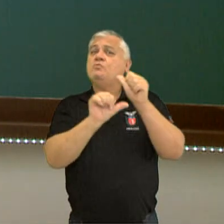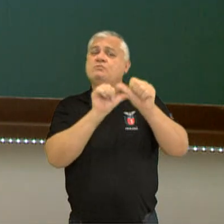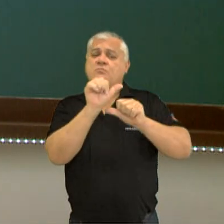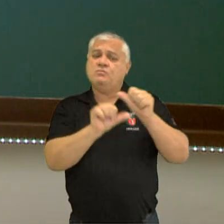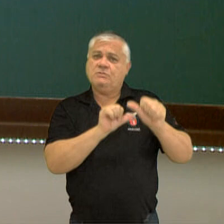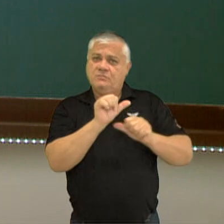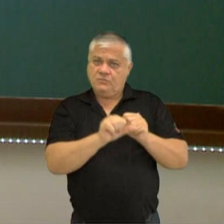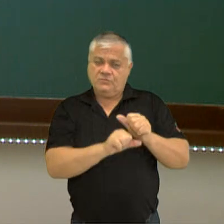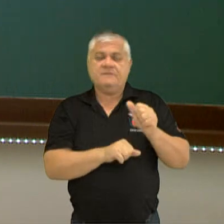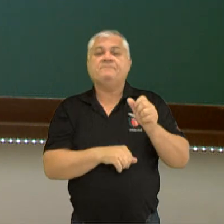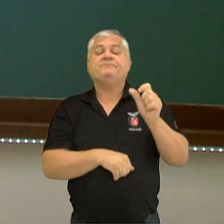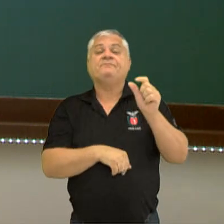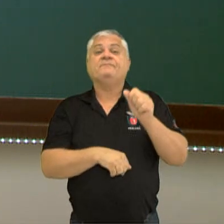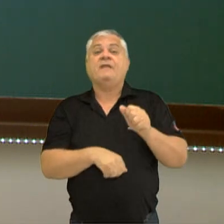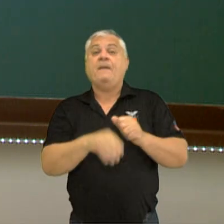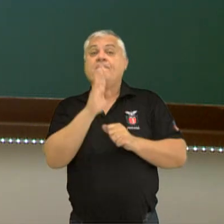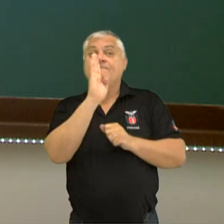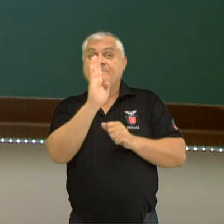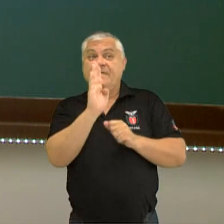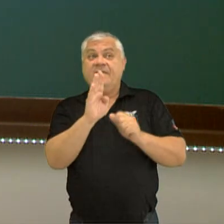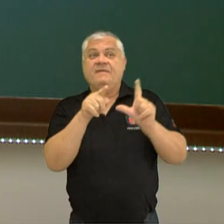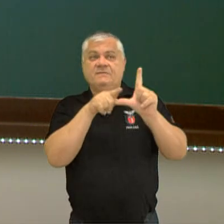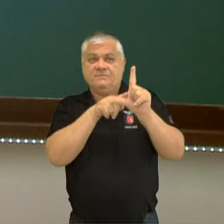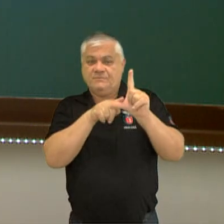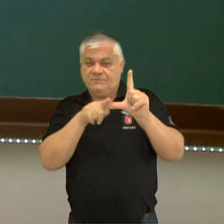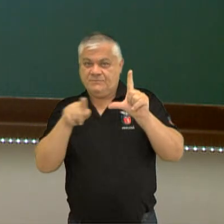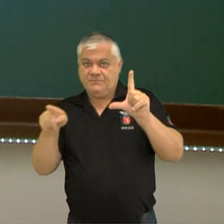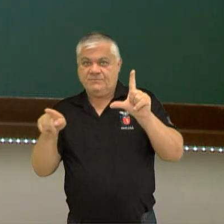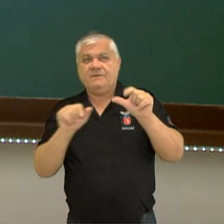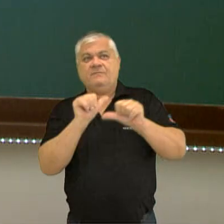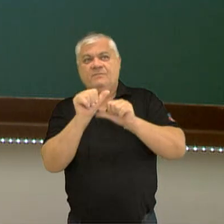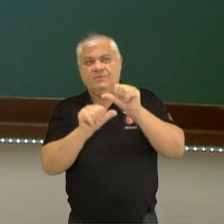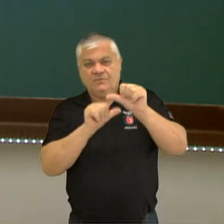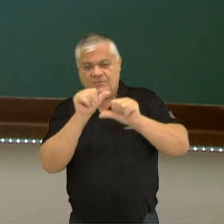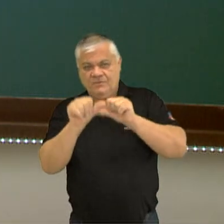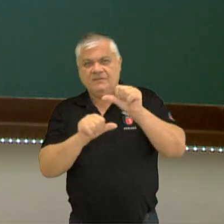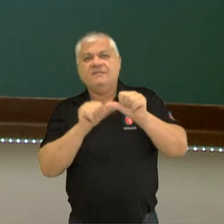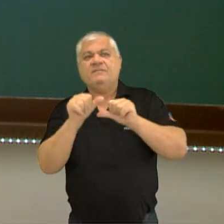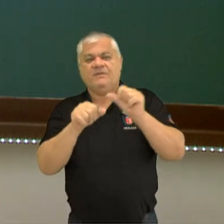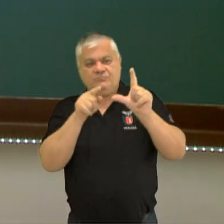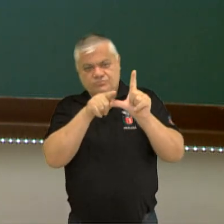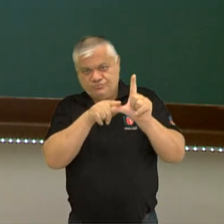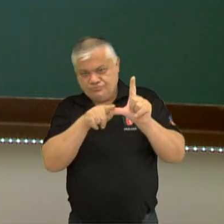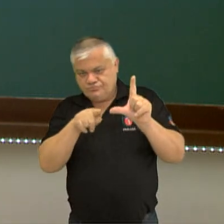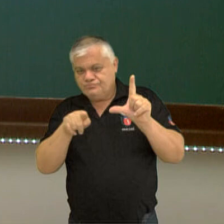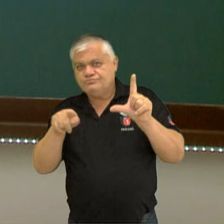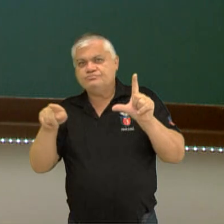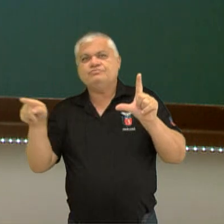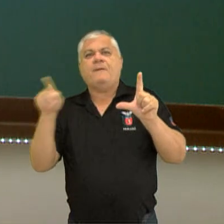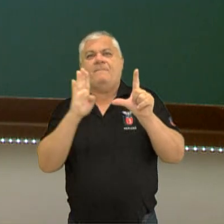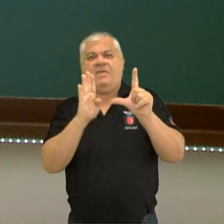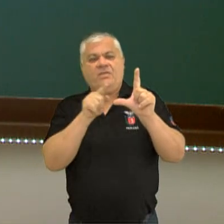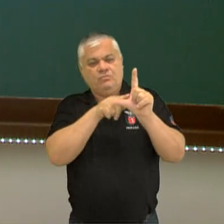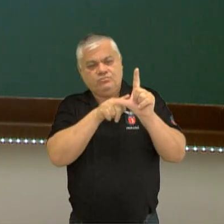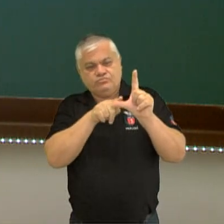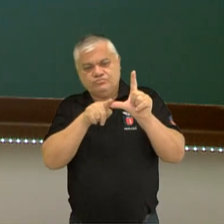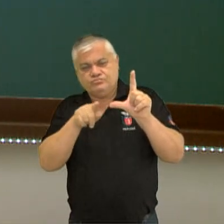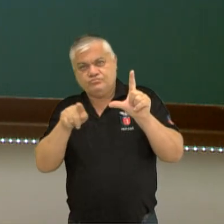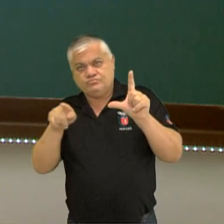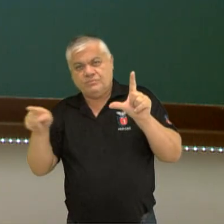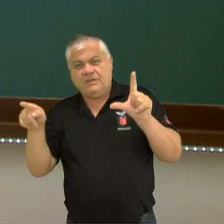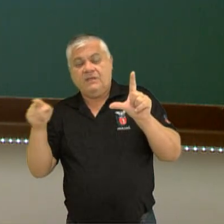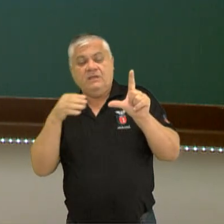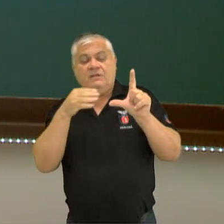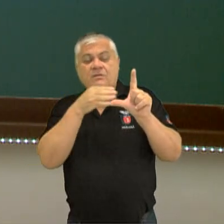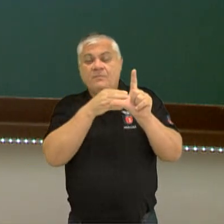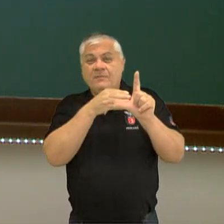Y. O B altera a imagem também e a amplitude. Então, a amplitude é aquela distância que vai do máximo,